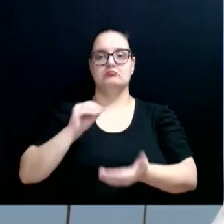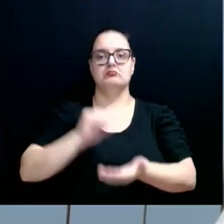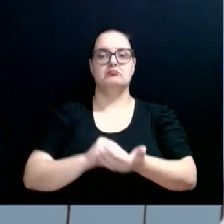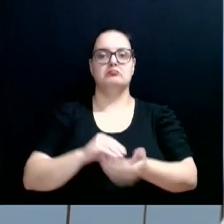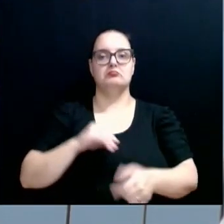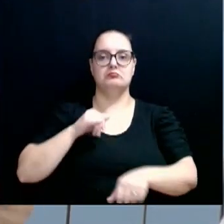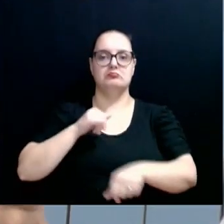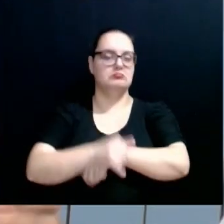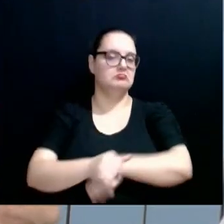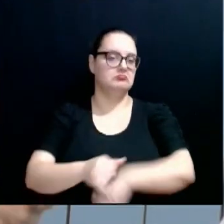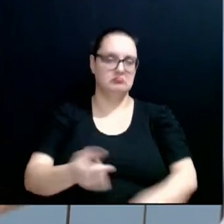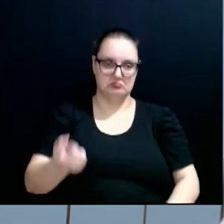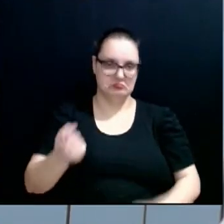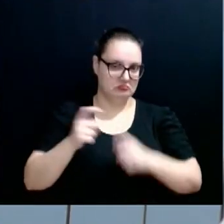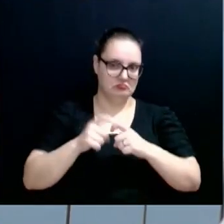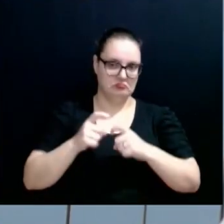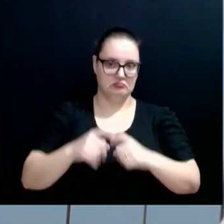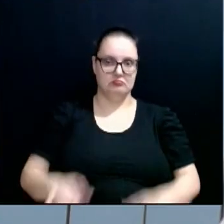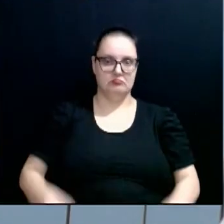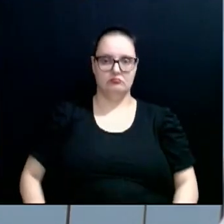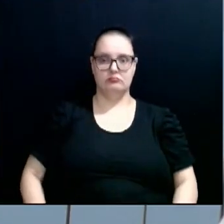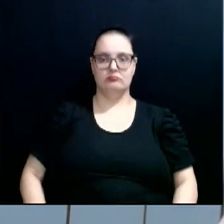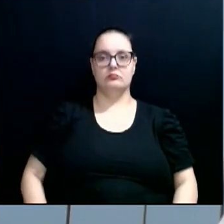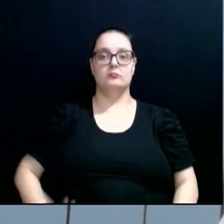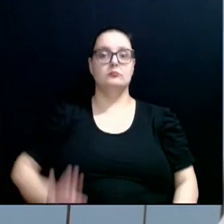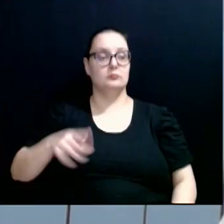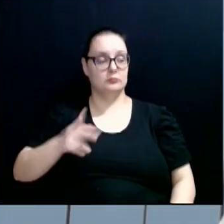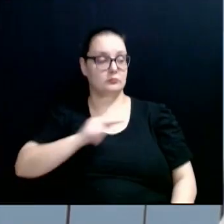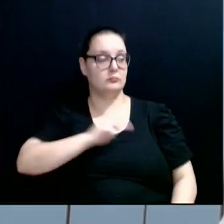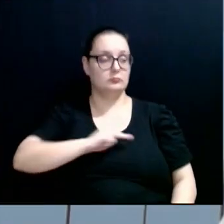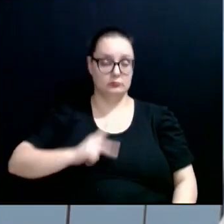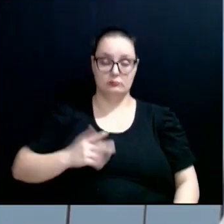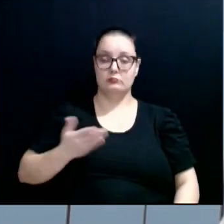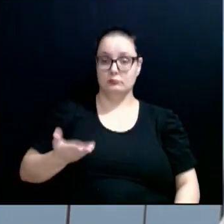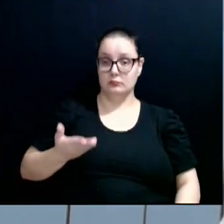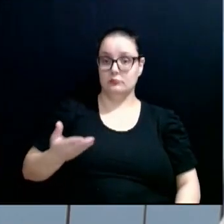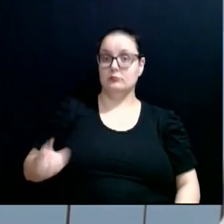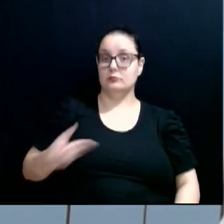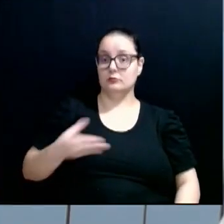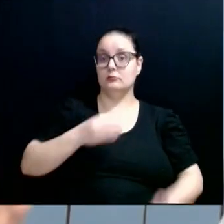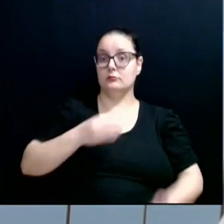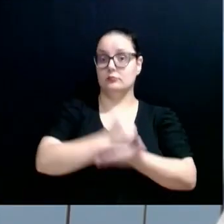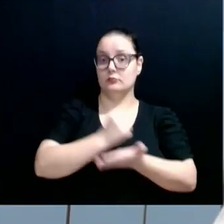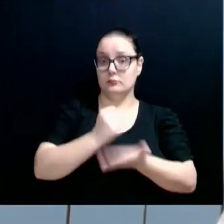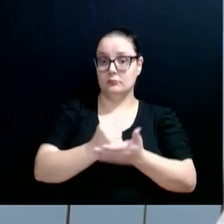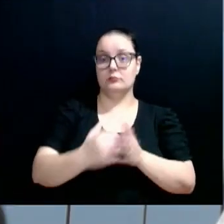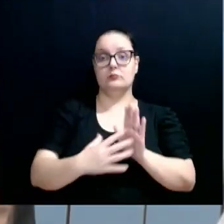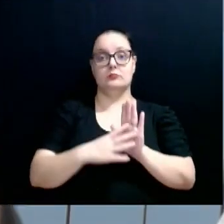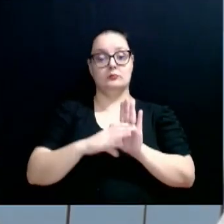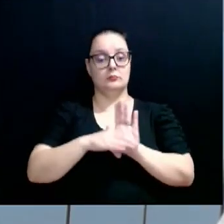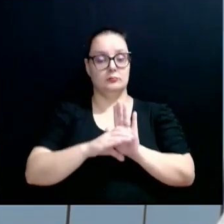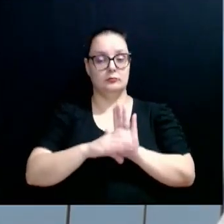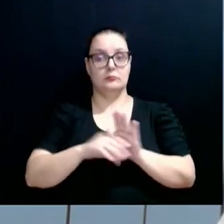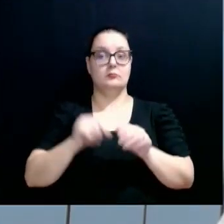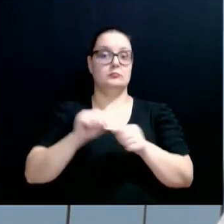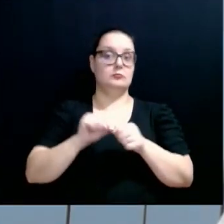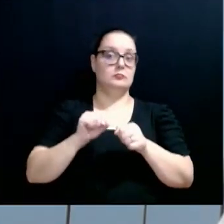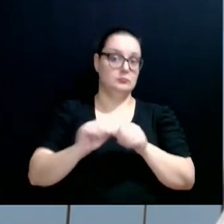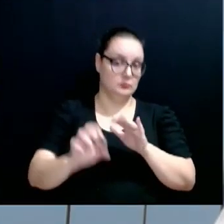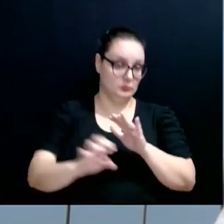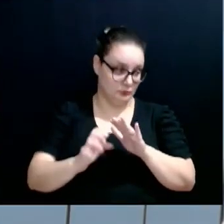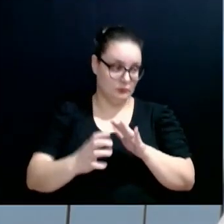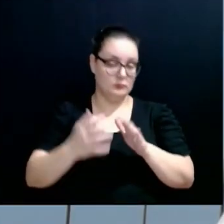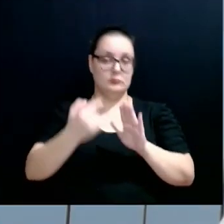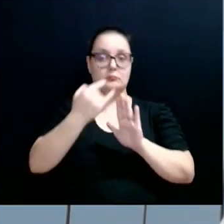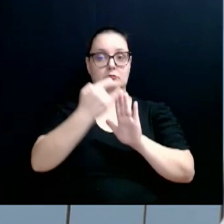traz essa novidade, esse novo conceito de contrato, isso faz com que a empresa, naquele formulário que vai